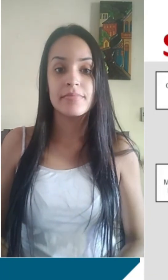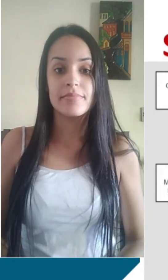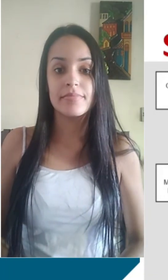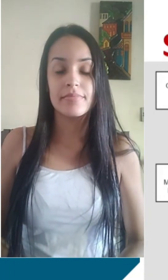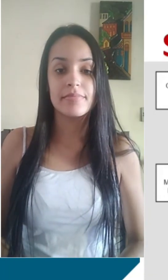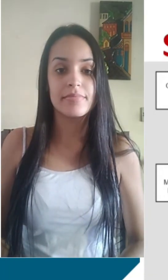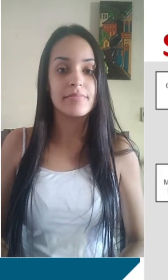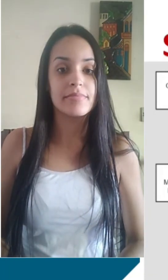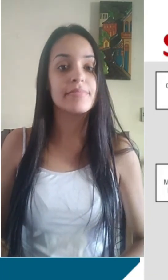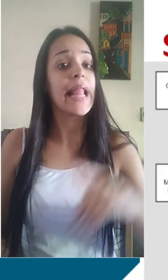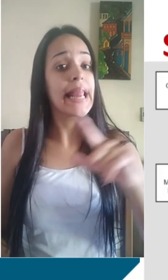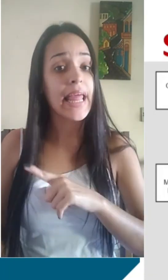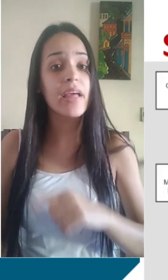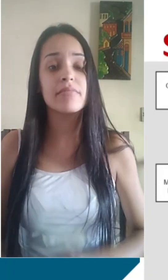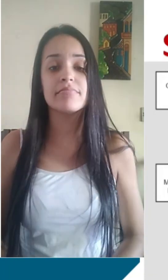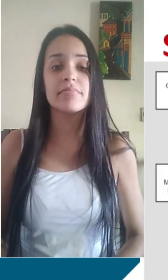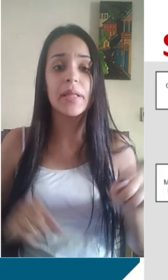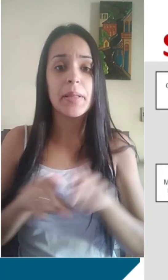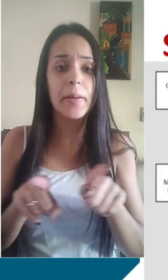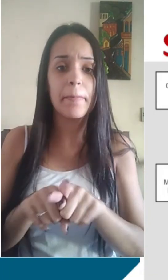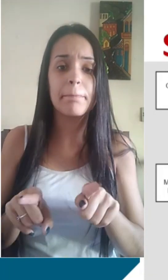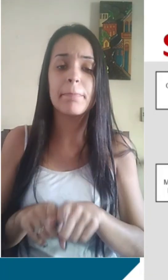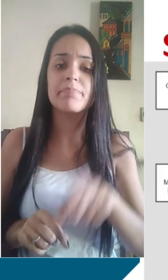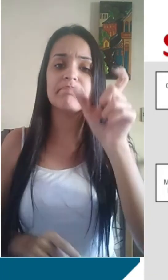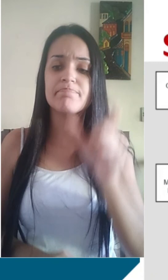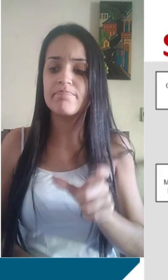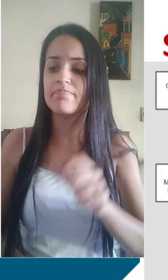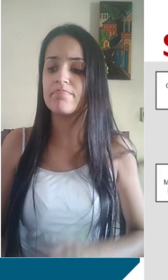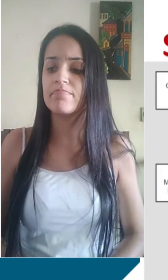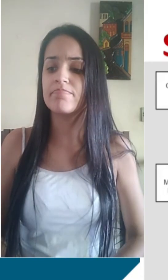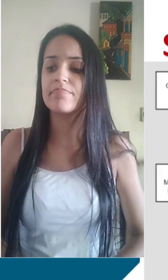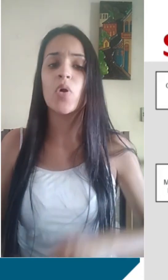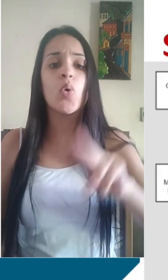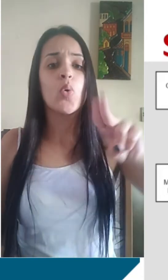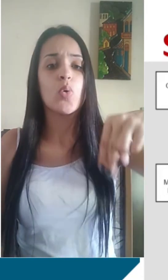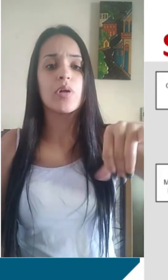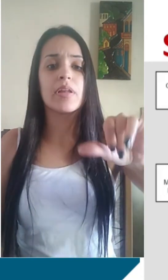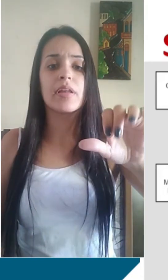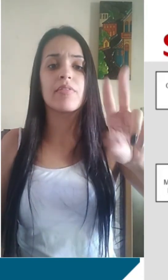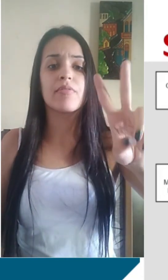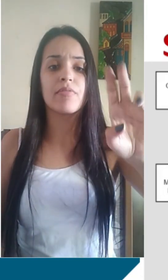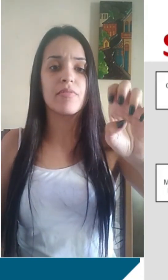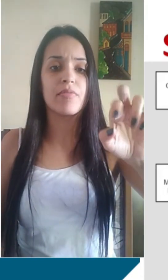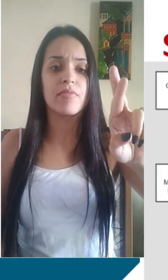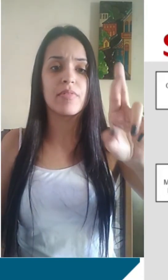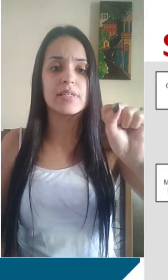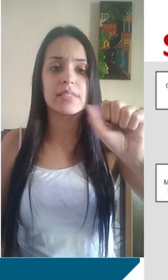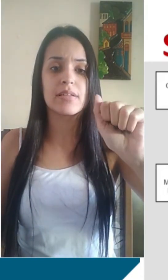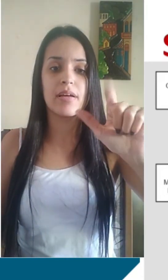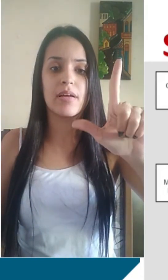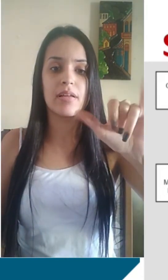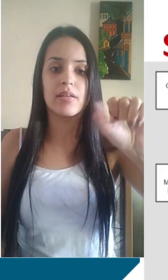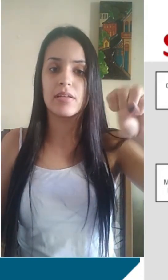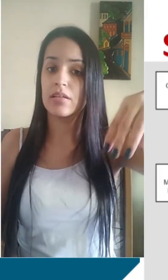o orientalismo, o helenismo e o romanismo. Também a aproximação das artes plásticas, com